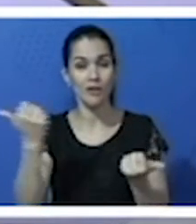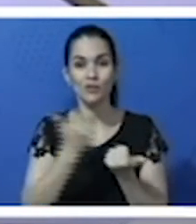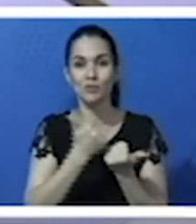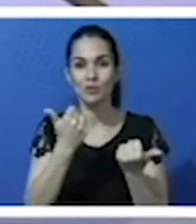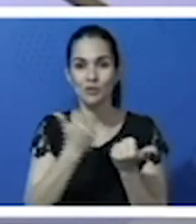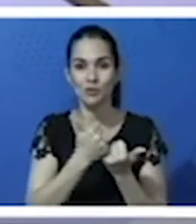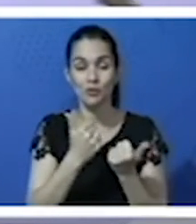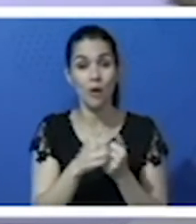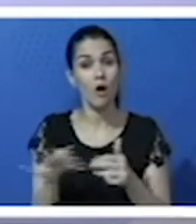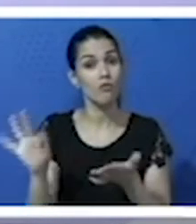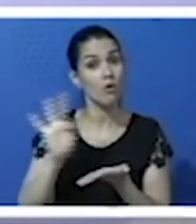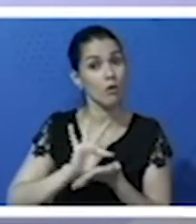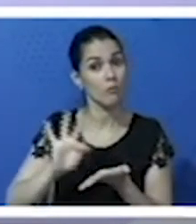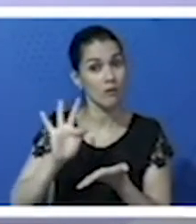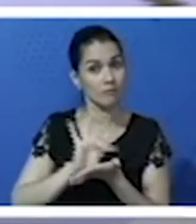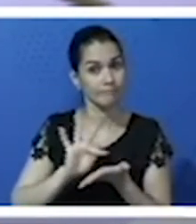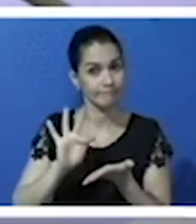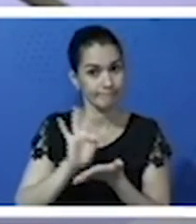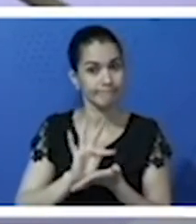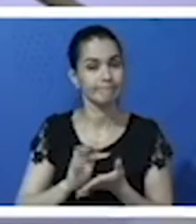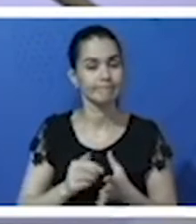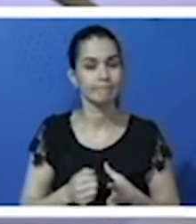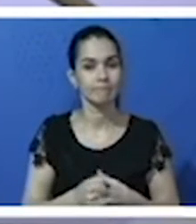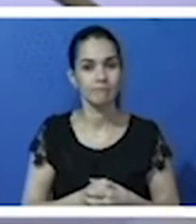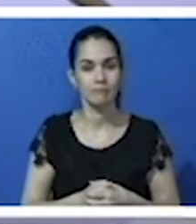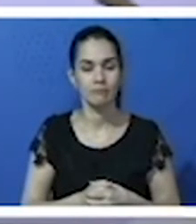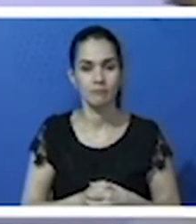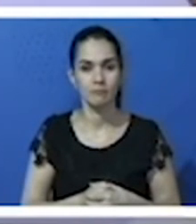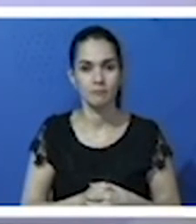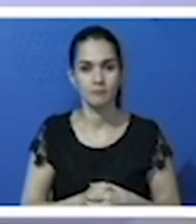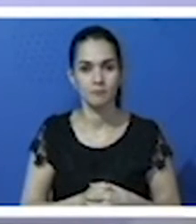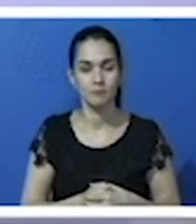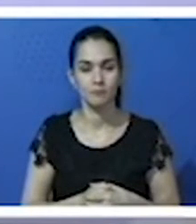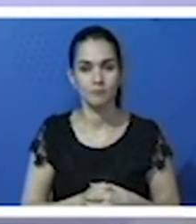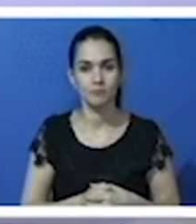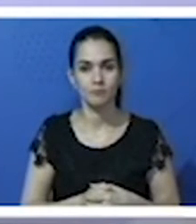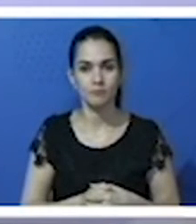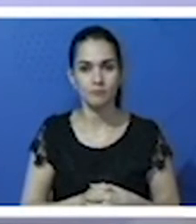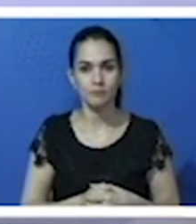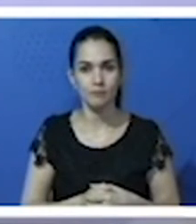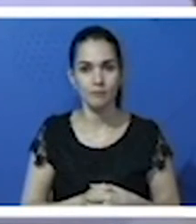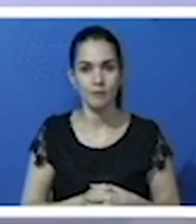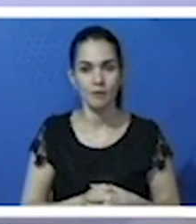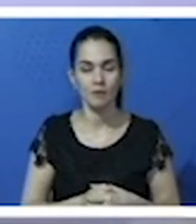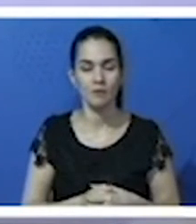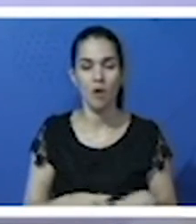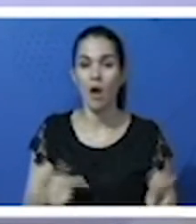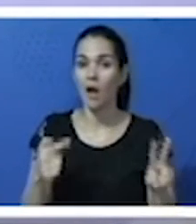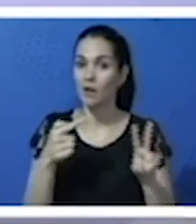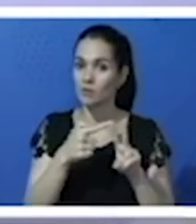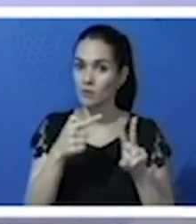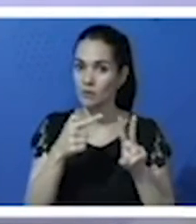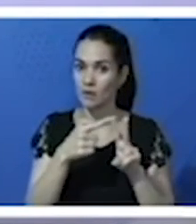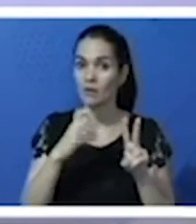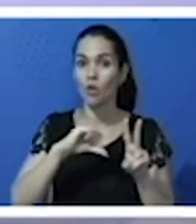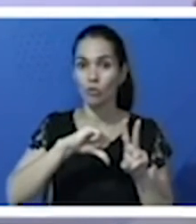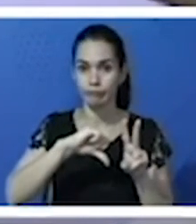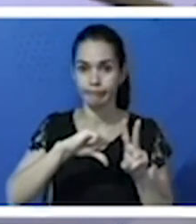Substituímos os coeficientes aqui na fórmula de Bhaskara e a raiz quadrada de delta que nós encontramos ali.